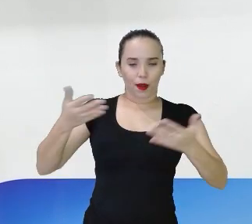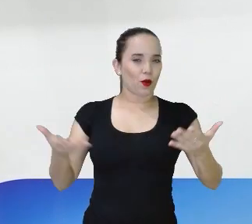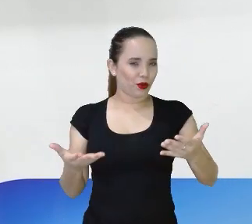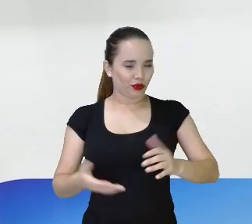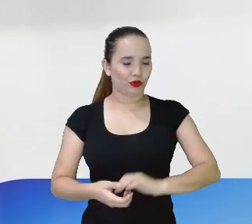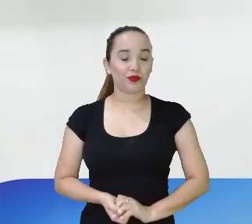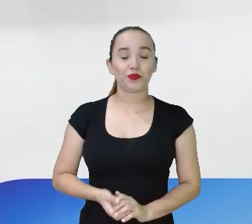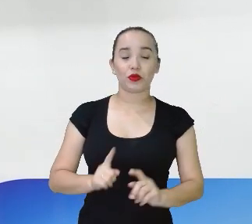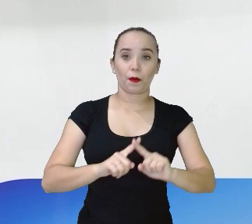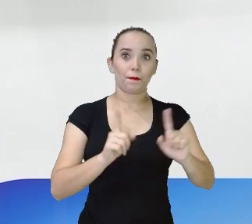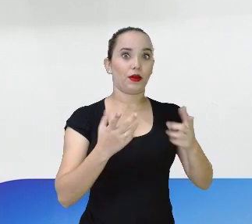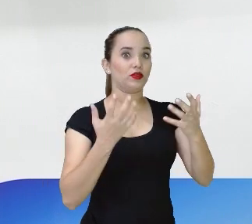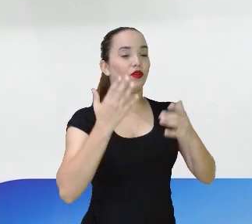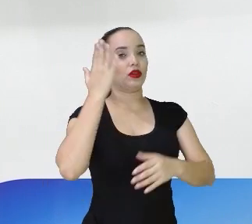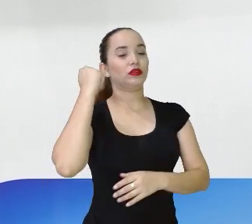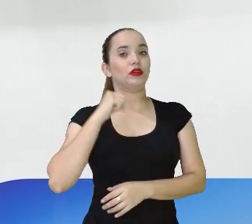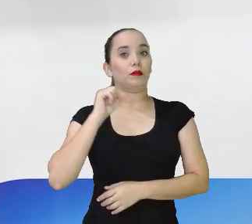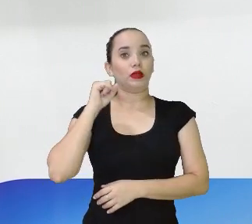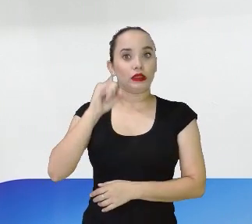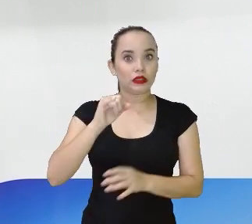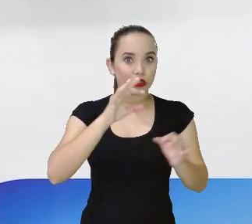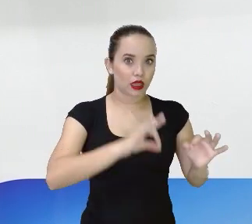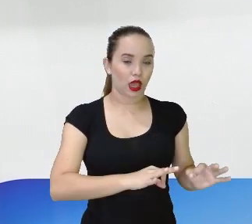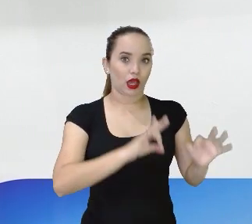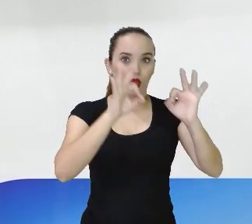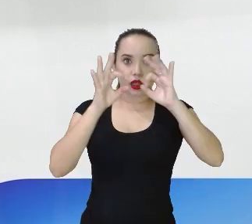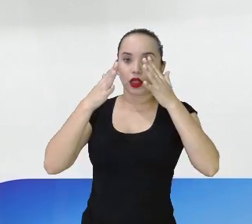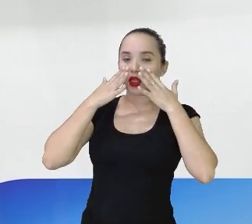Márcia, se, além de estar prestando atenção,